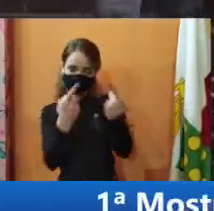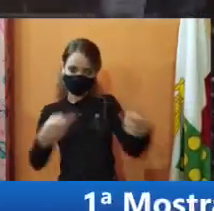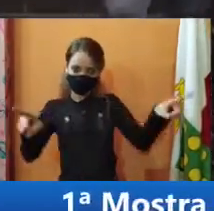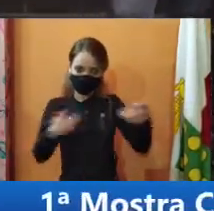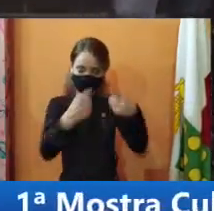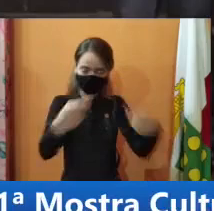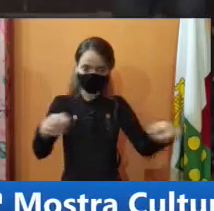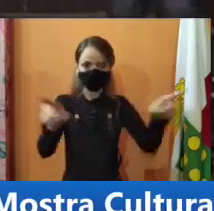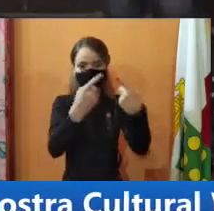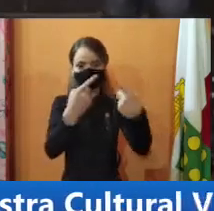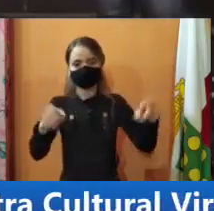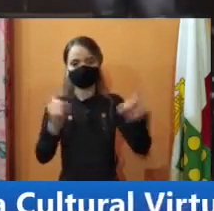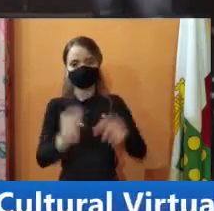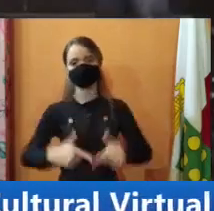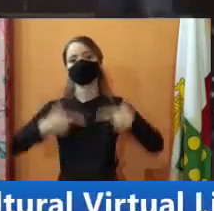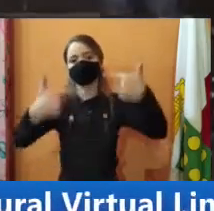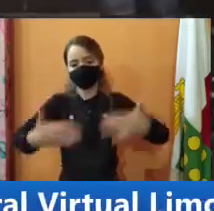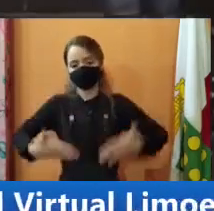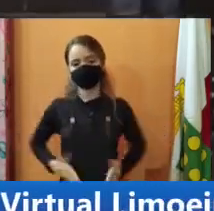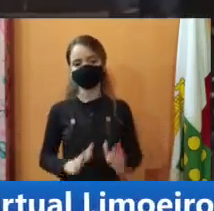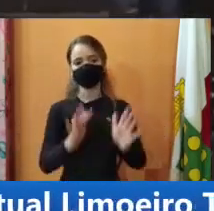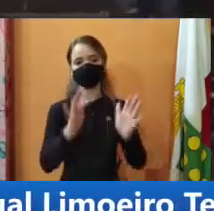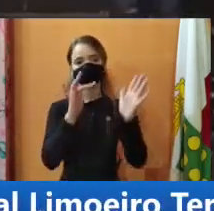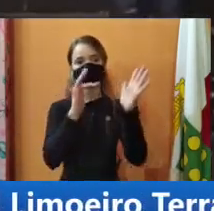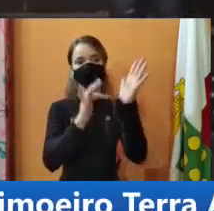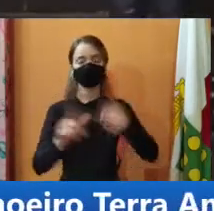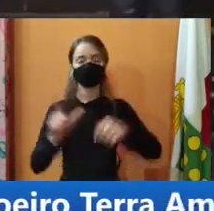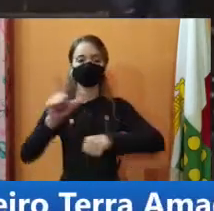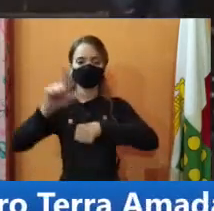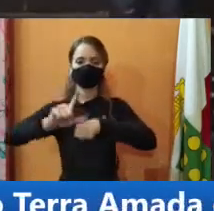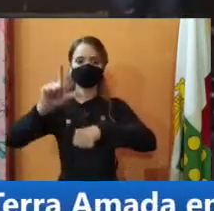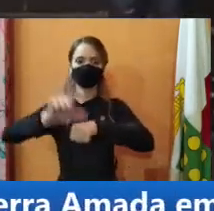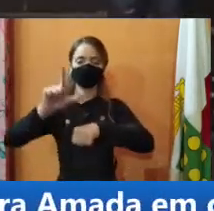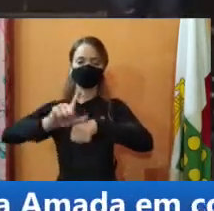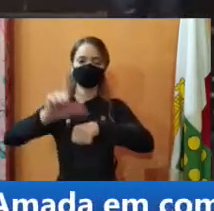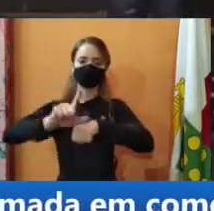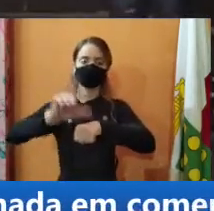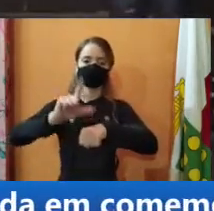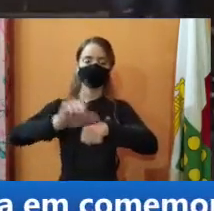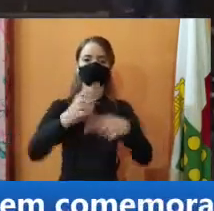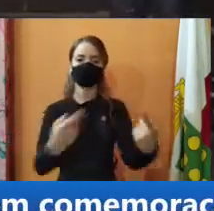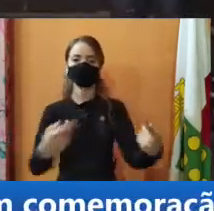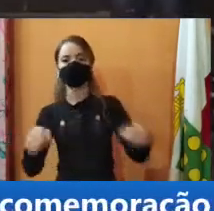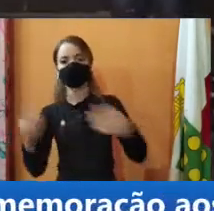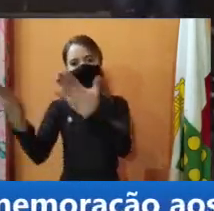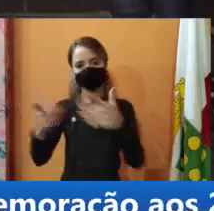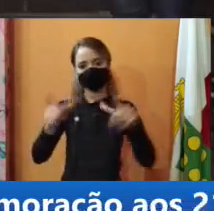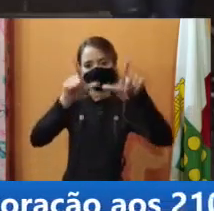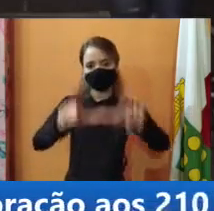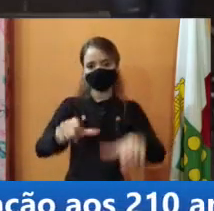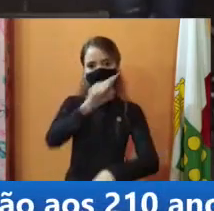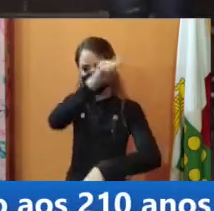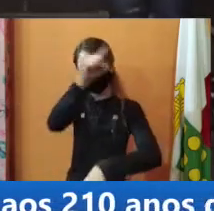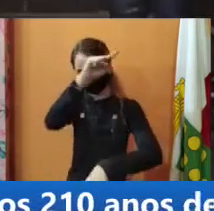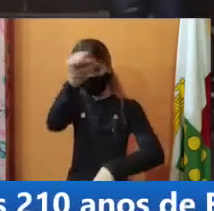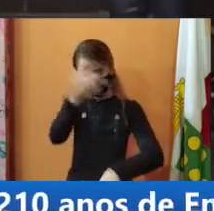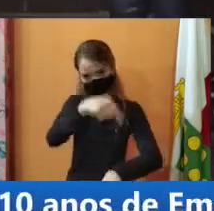garoto. Foi nascer na minha querida Limoeiro. Solta, maestro. Enquanto a música toca, vem pra cá, Zé de Teté.